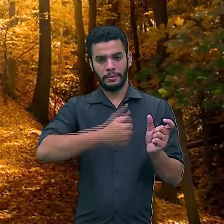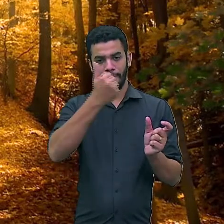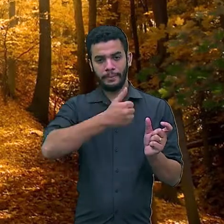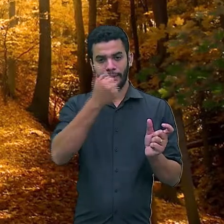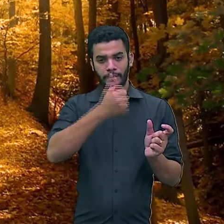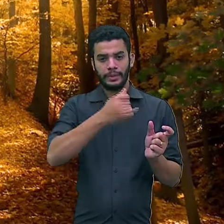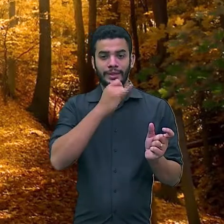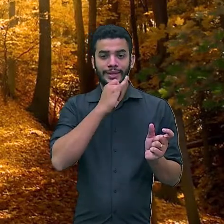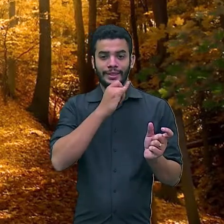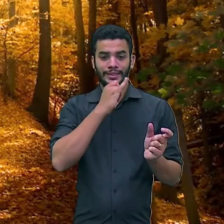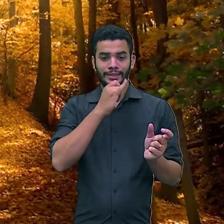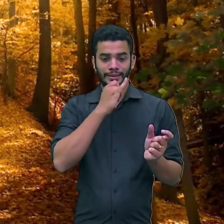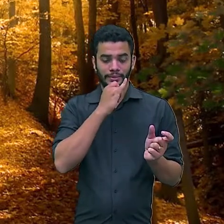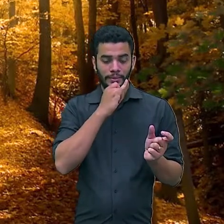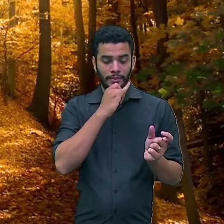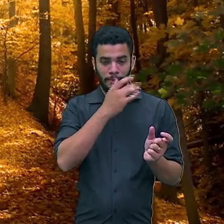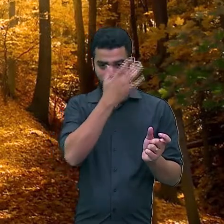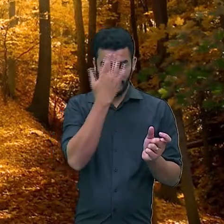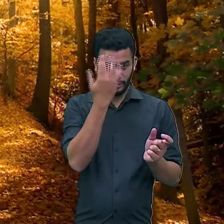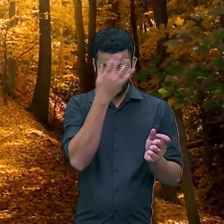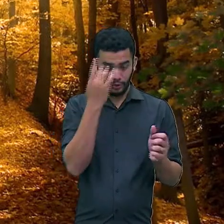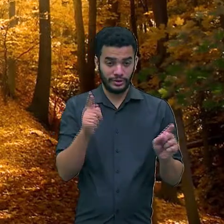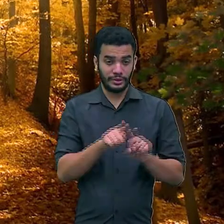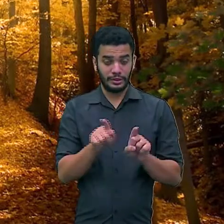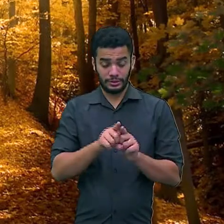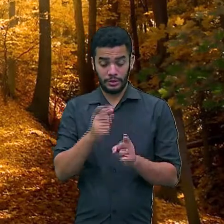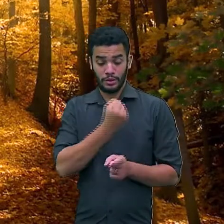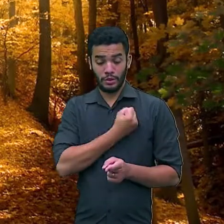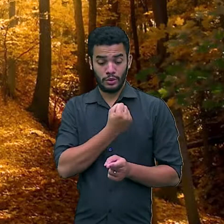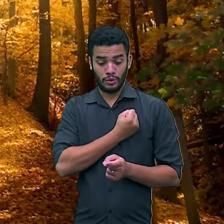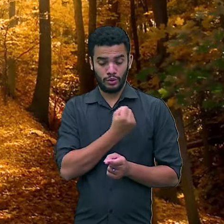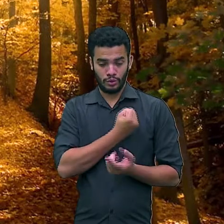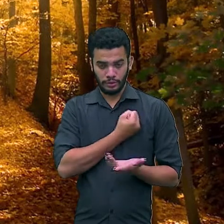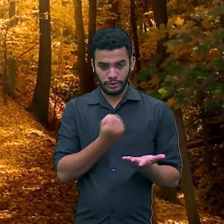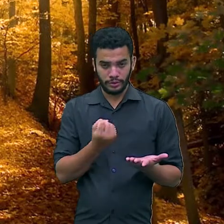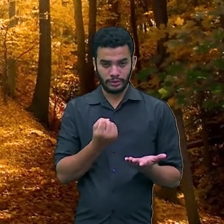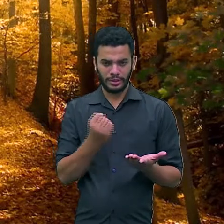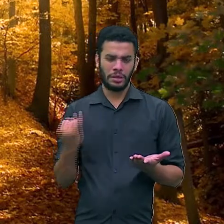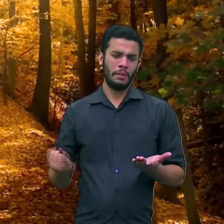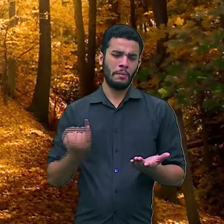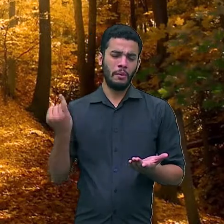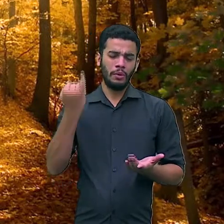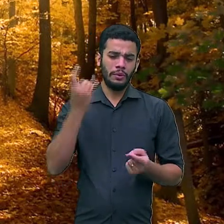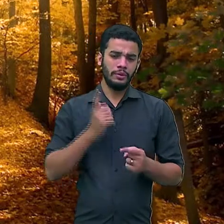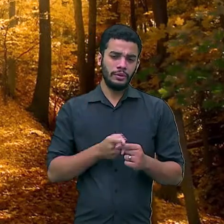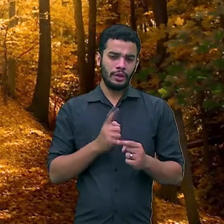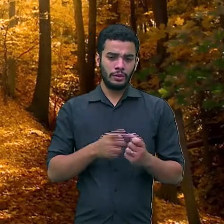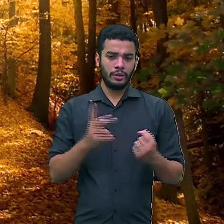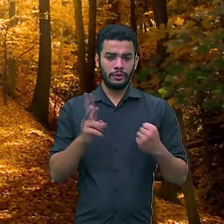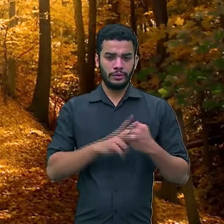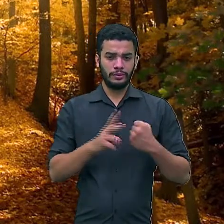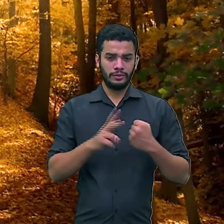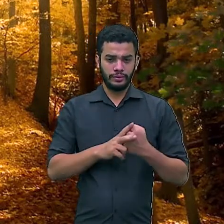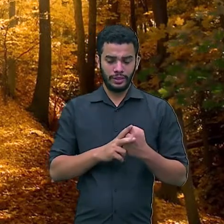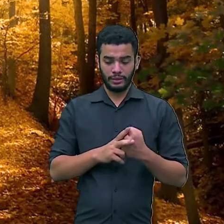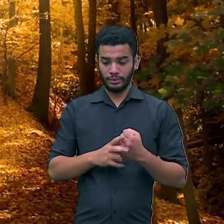de pessoas e números. E são fundamentais, porque os verbos se relacionam com as pessoas do